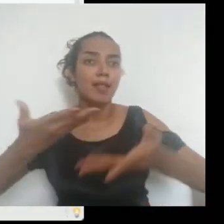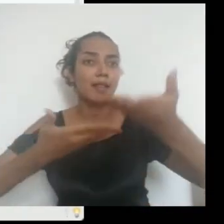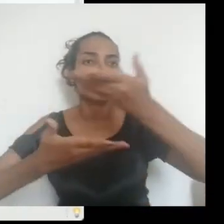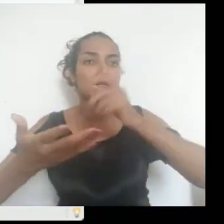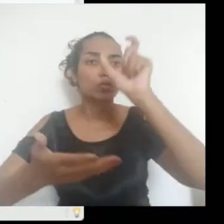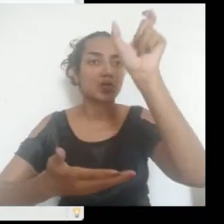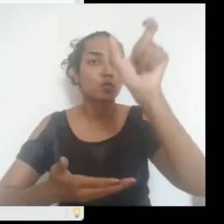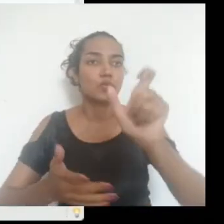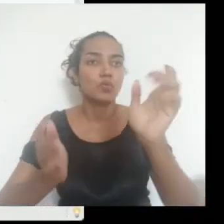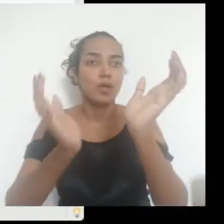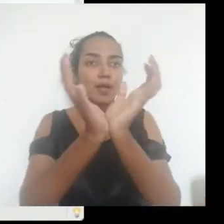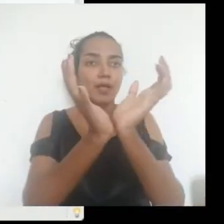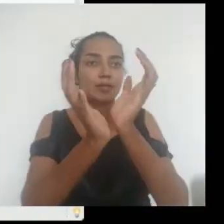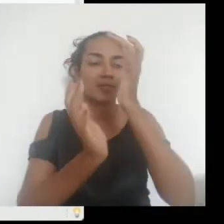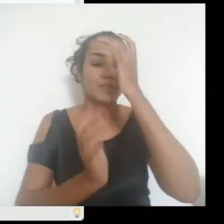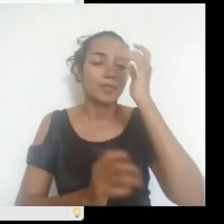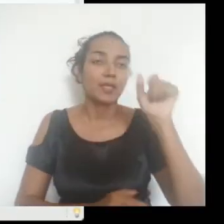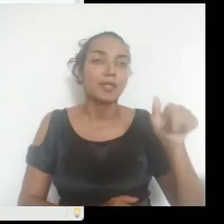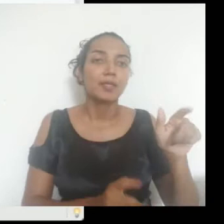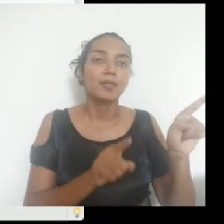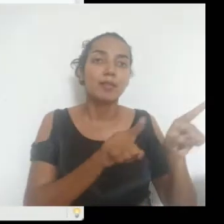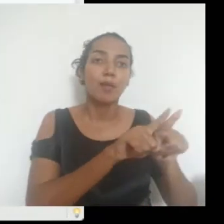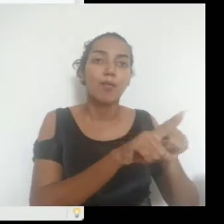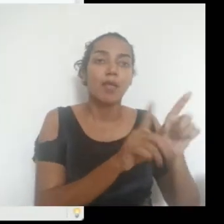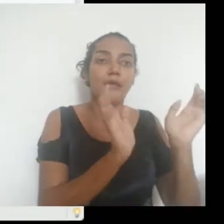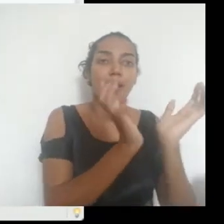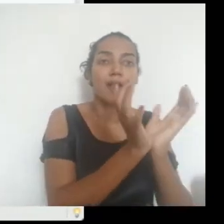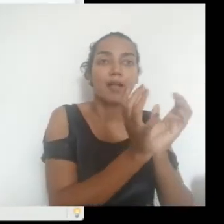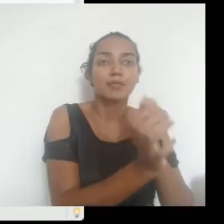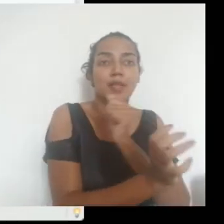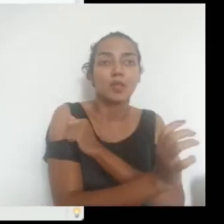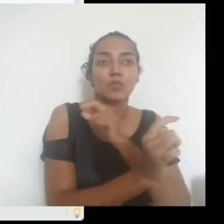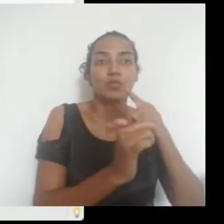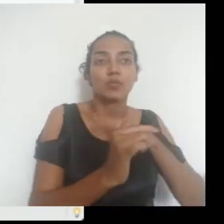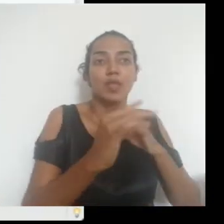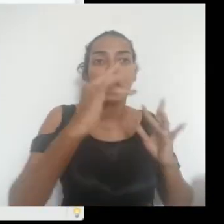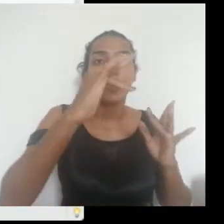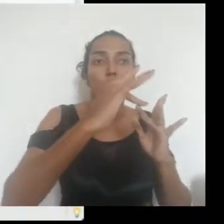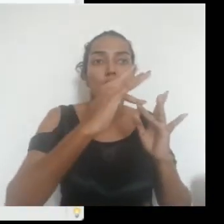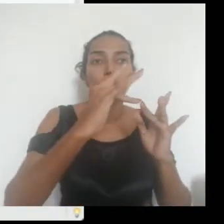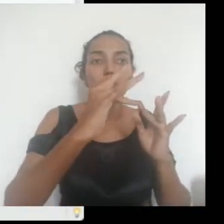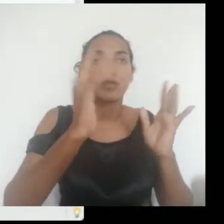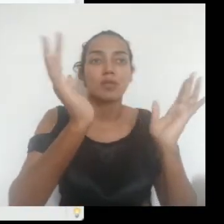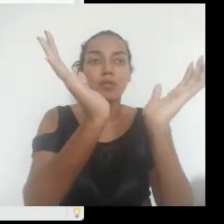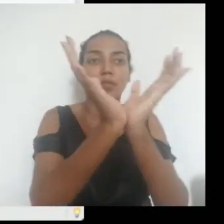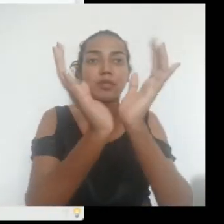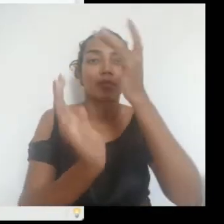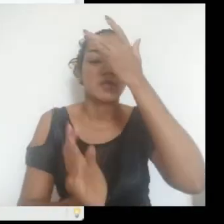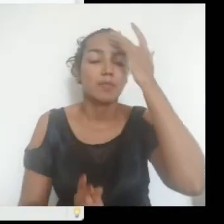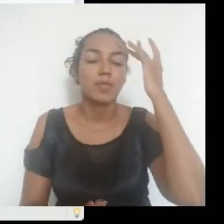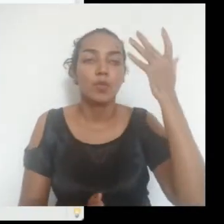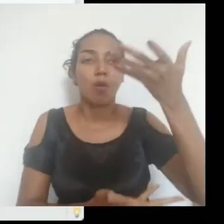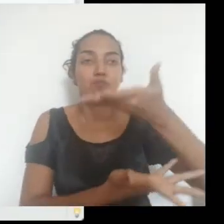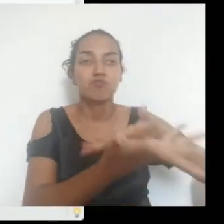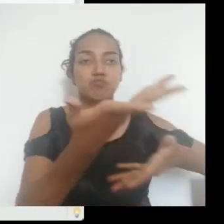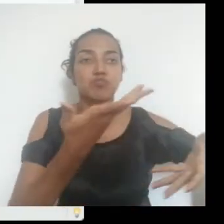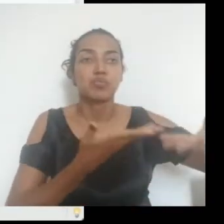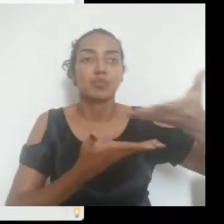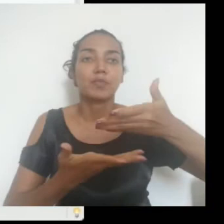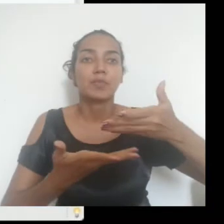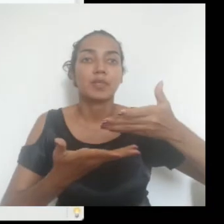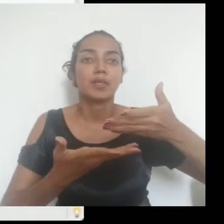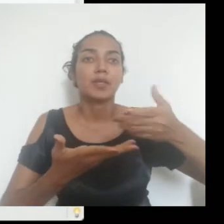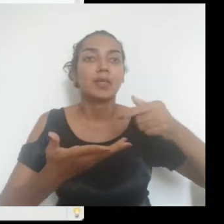uma pessoa. E a implicação dele principal é que a subclasse, ou seja, professor e aluno, passam a herdar